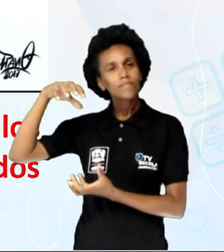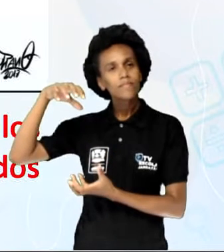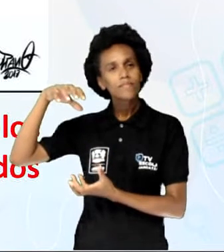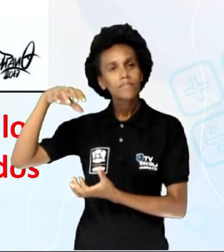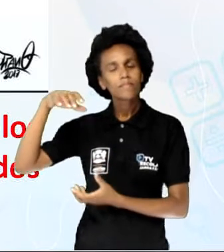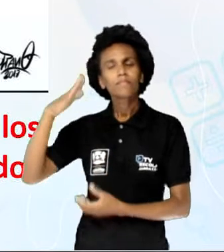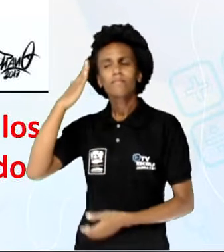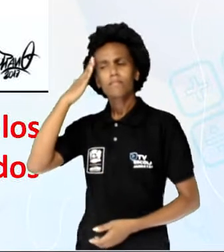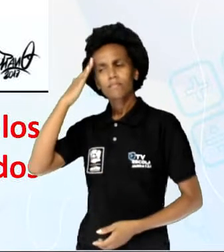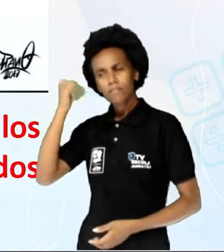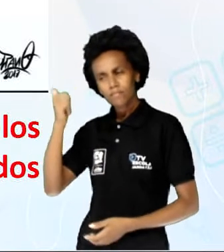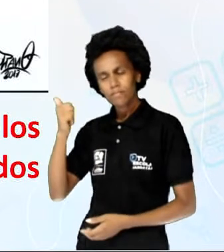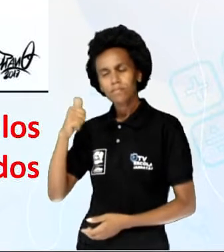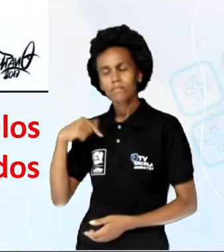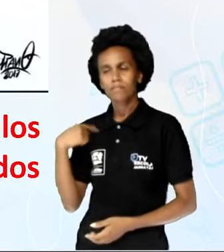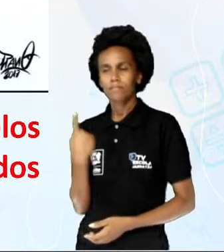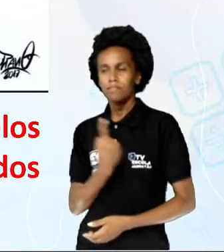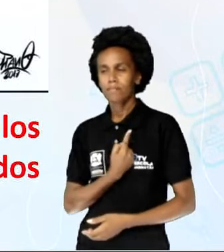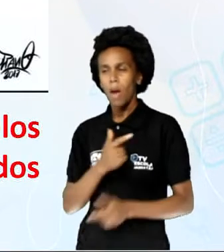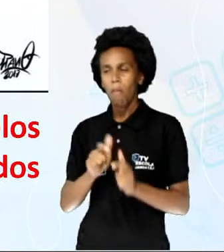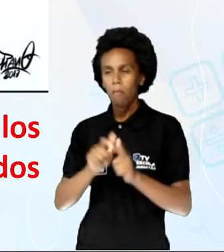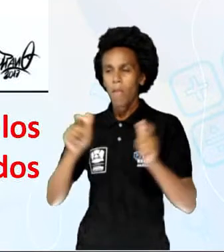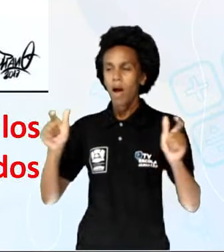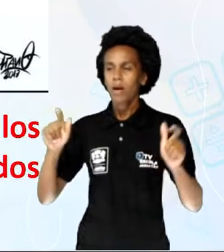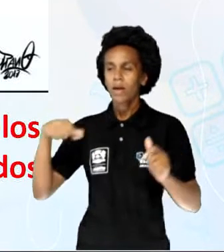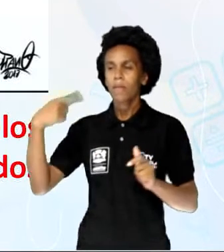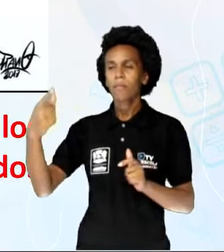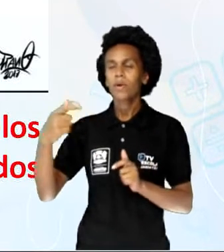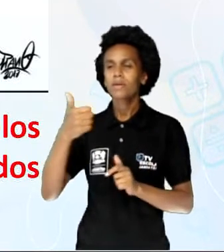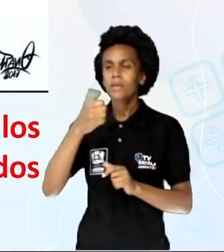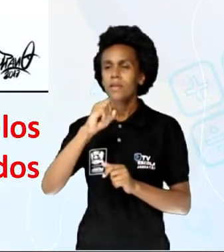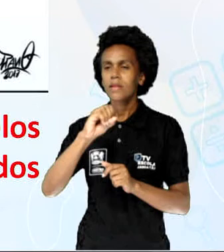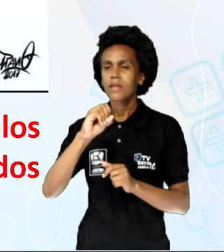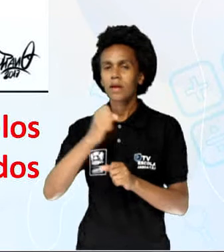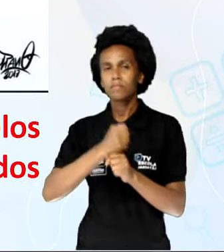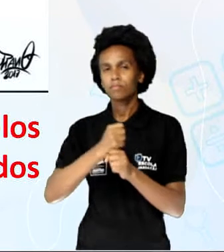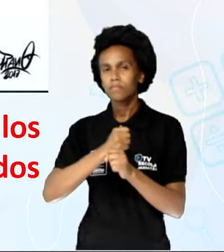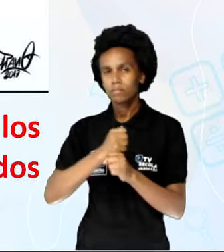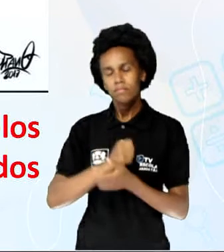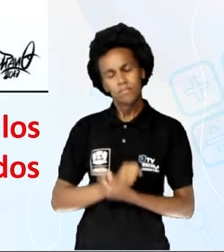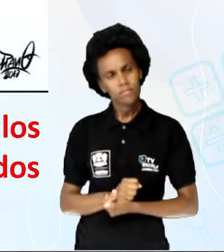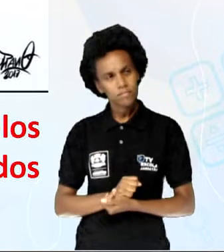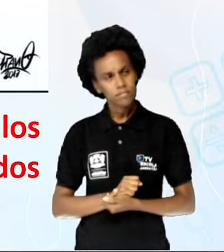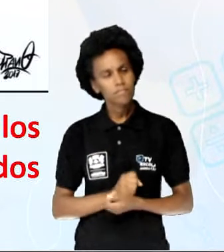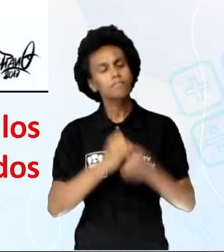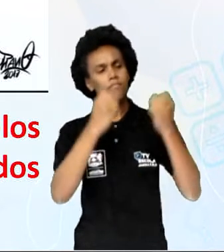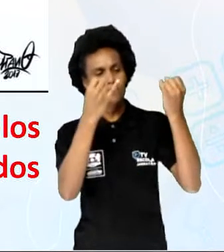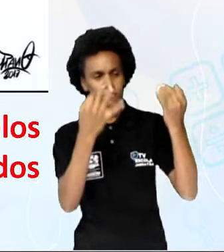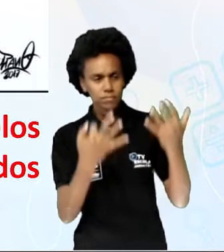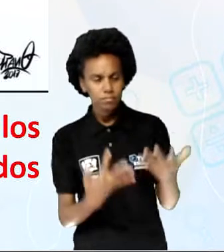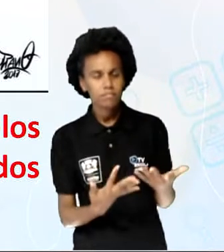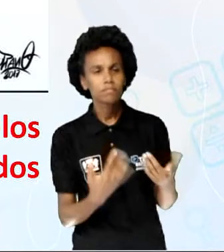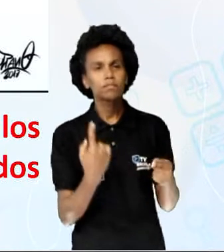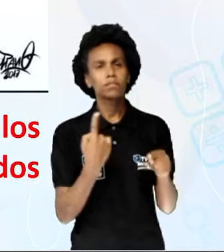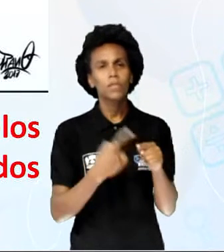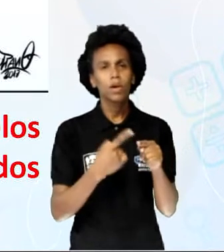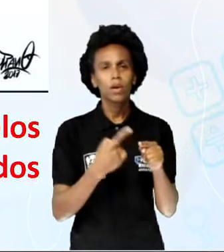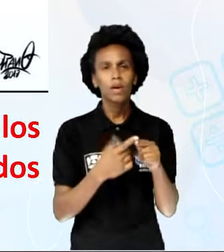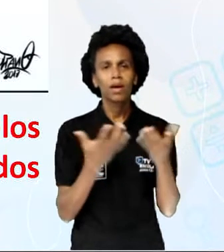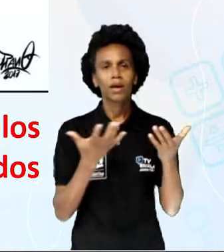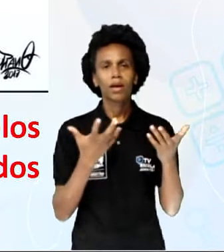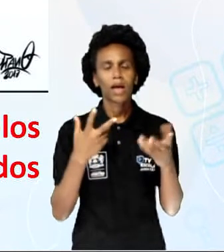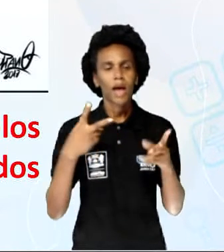Sabia que vamos ser a maioria na próxima década? E aí o outro olha lá e diz, está explicado o porquê querem